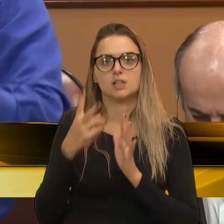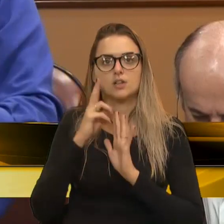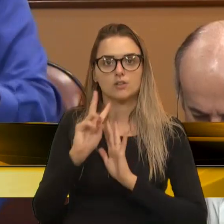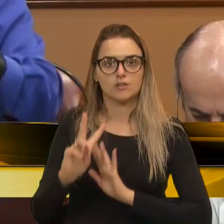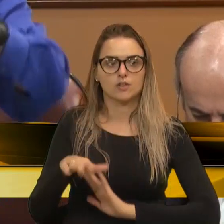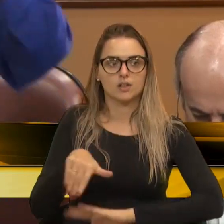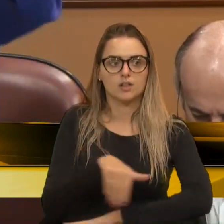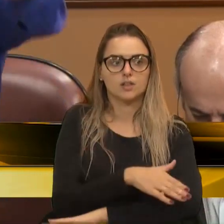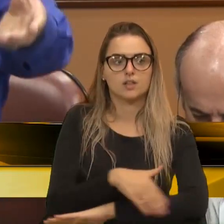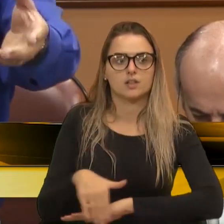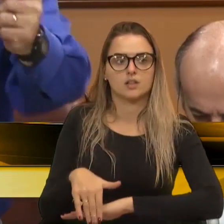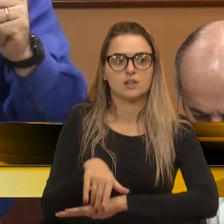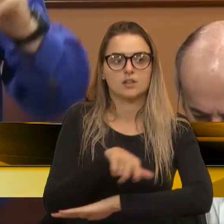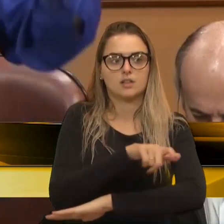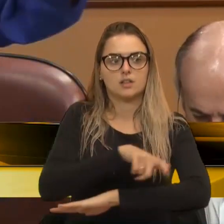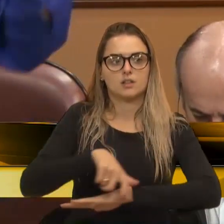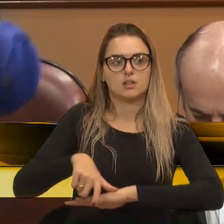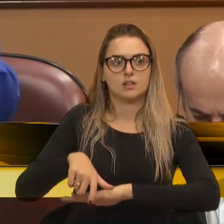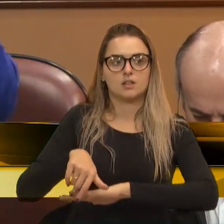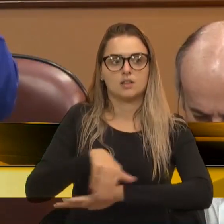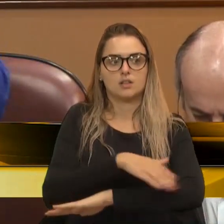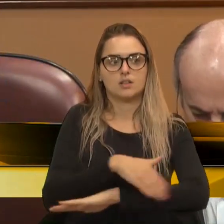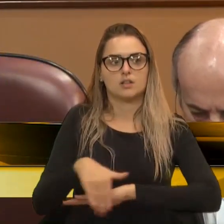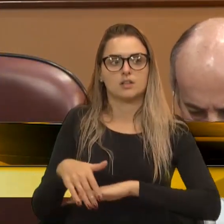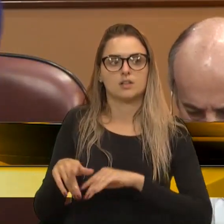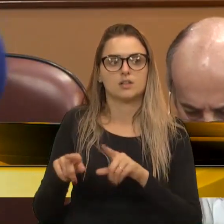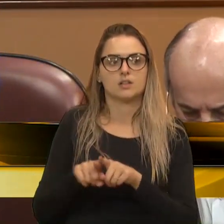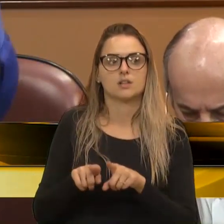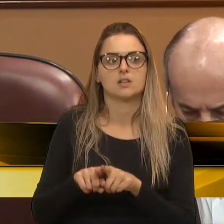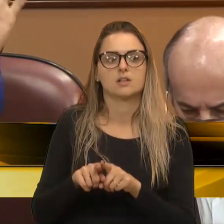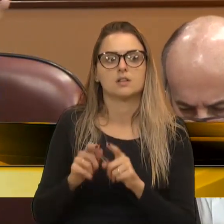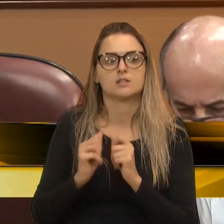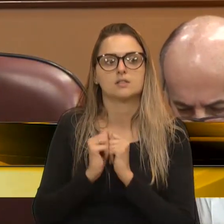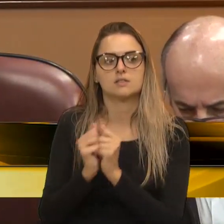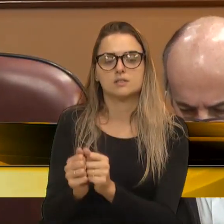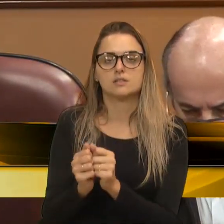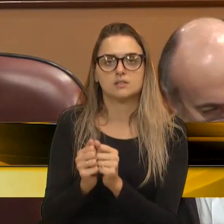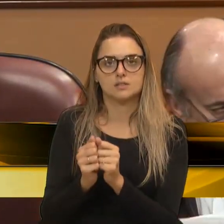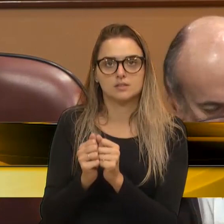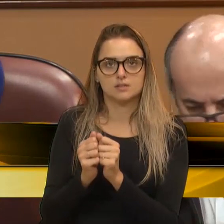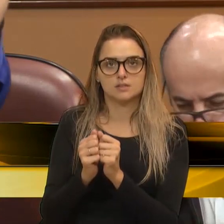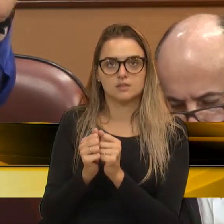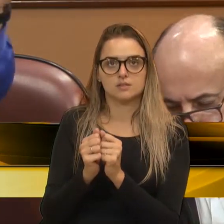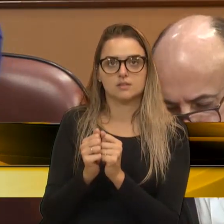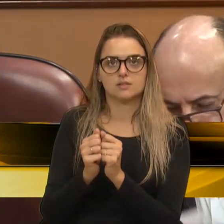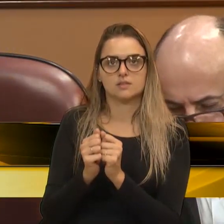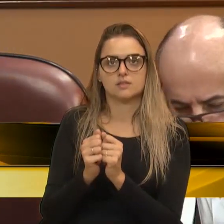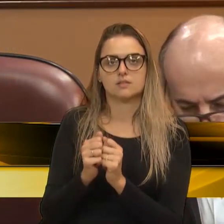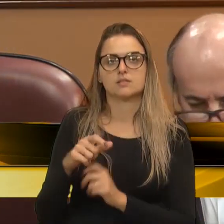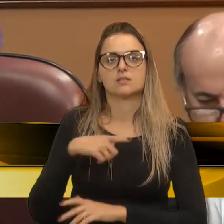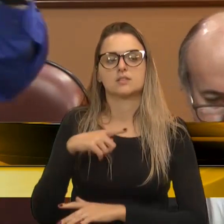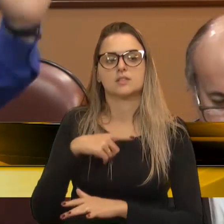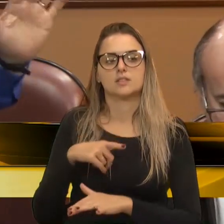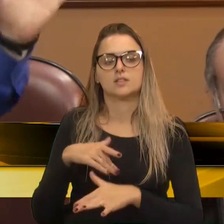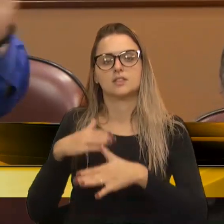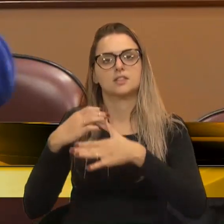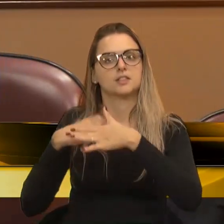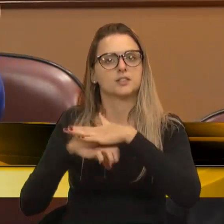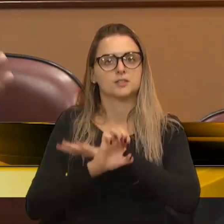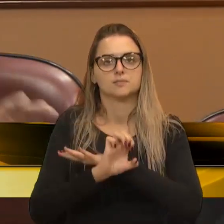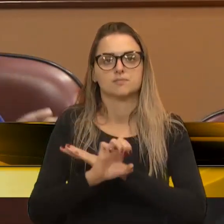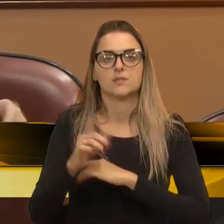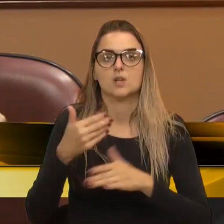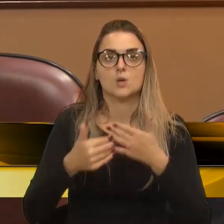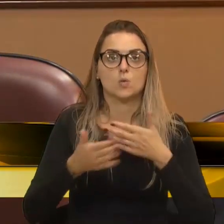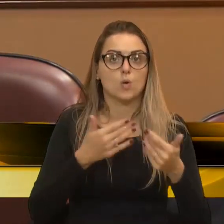para depois poder abrir. Estamos apanhando para qualquer município de empresários que estão indo embora. Qualquer município